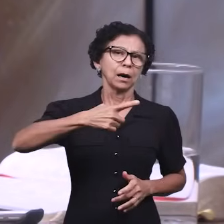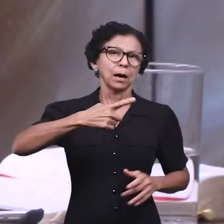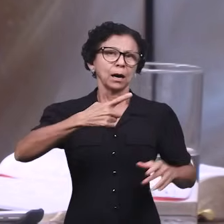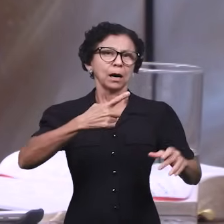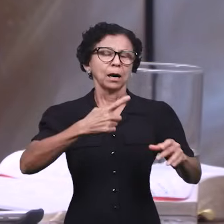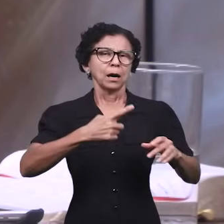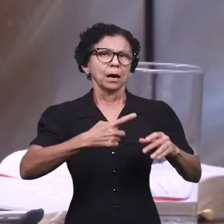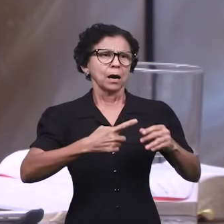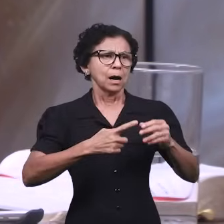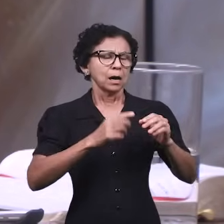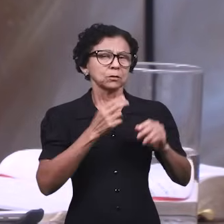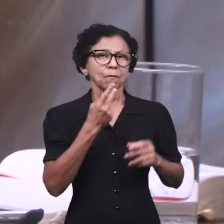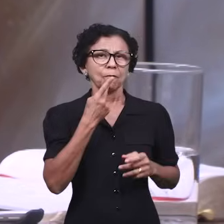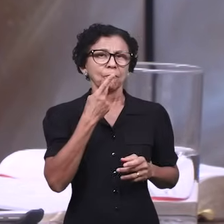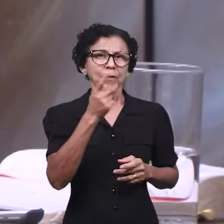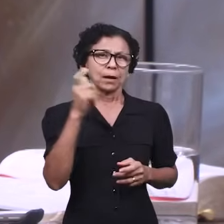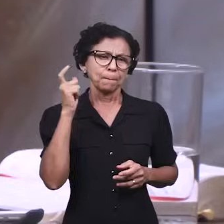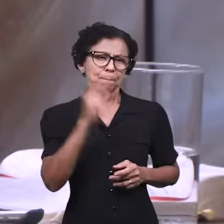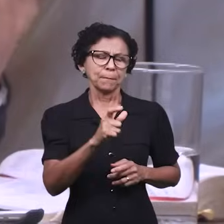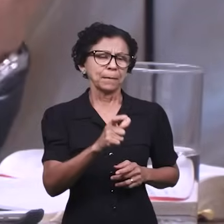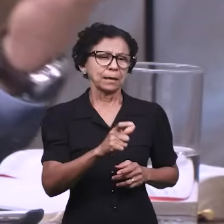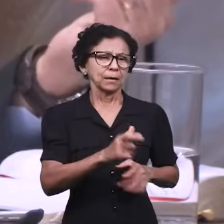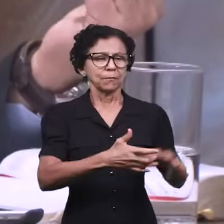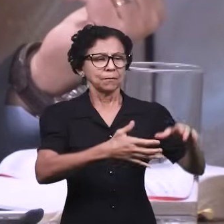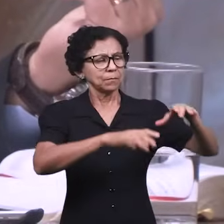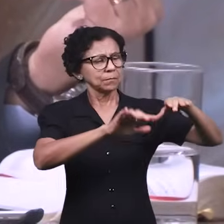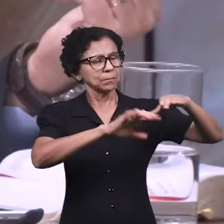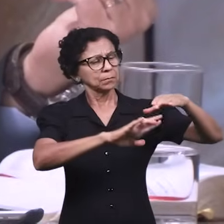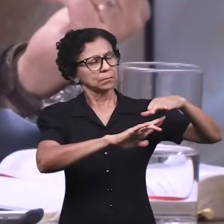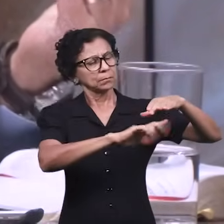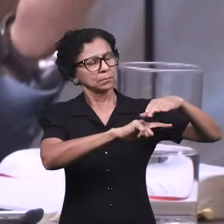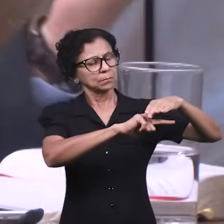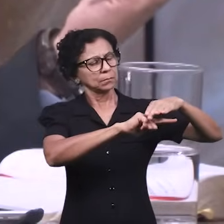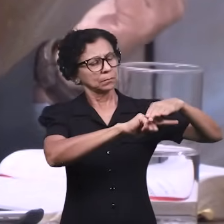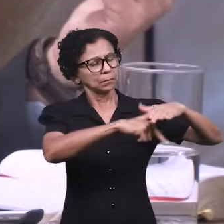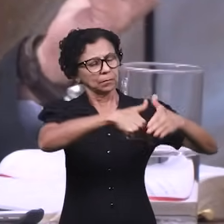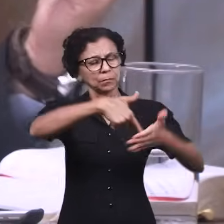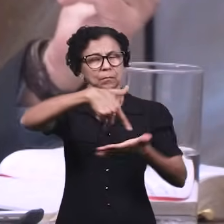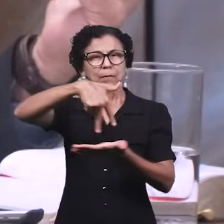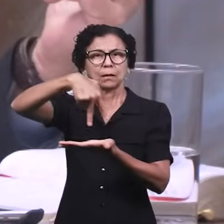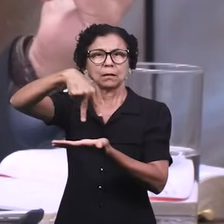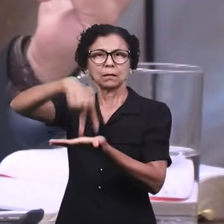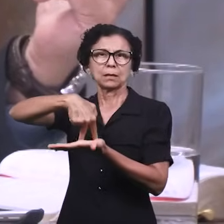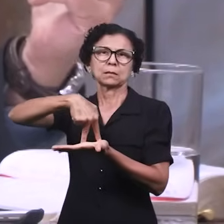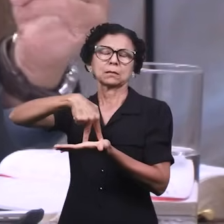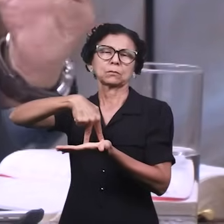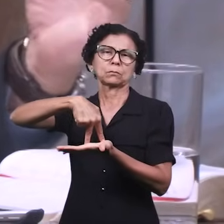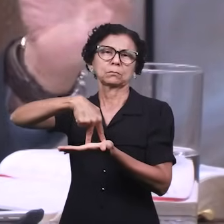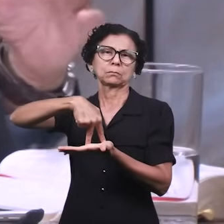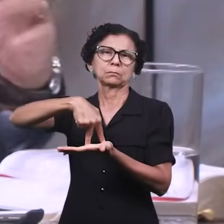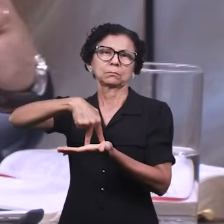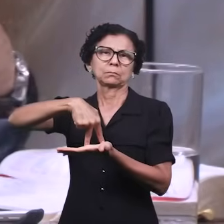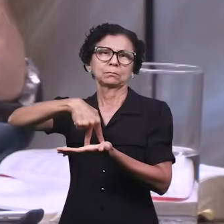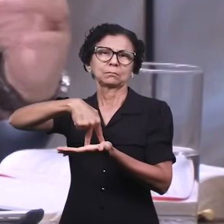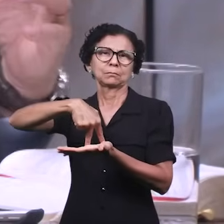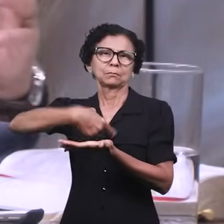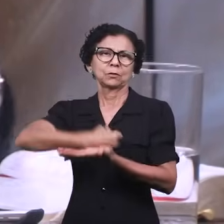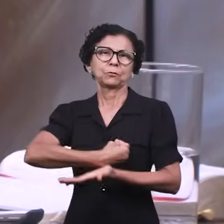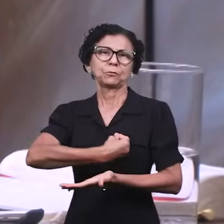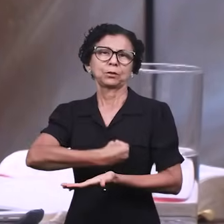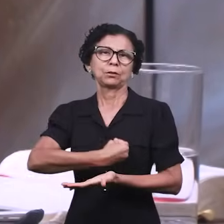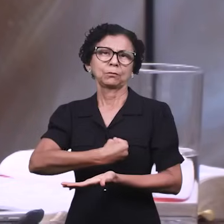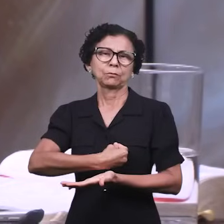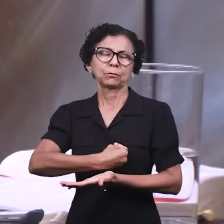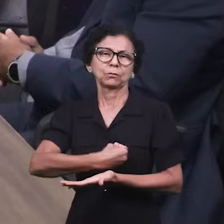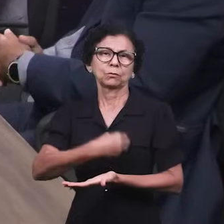em deterioração ou deteriorado, não, mas o corpo vivo novamente, como antes dele ter morrido. Realmente é uma coisa extraordinária,